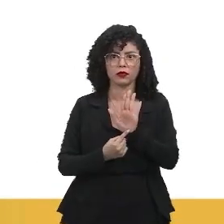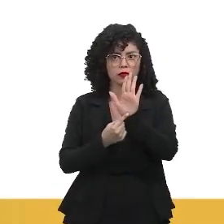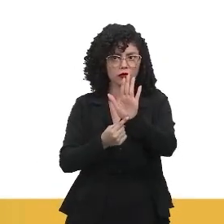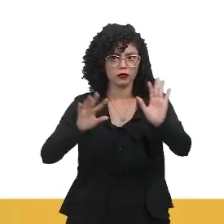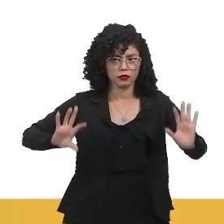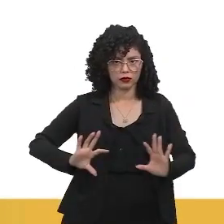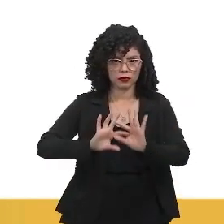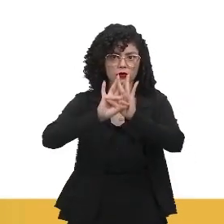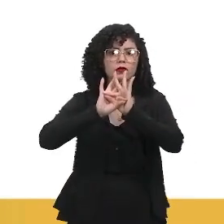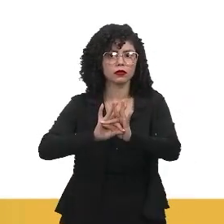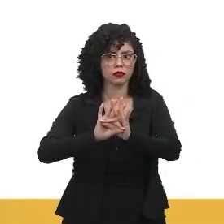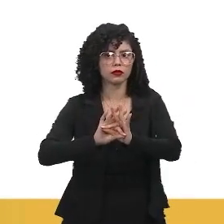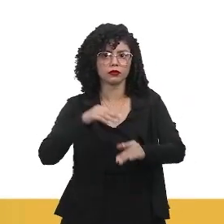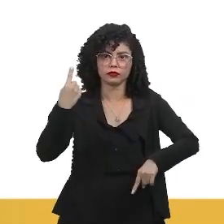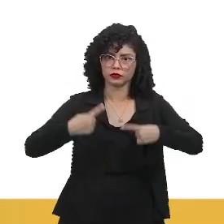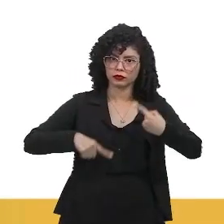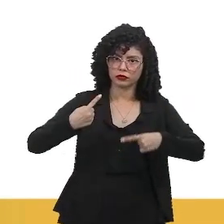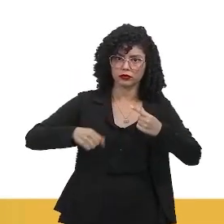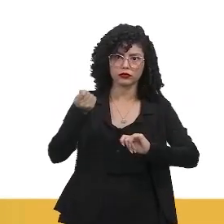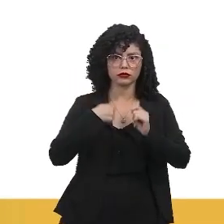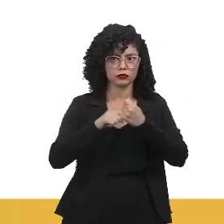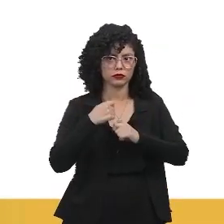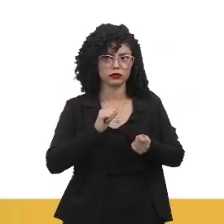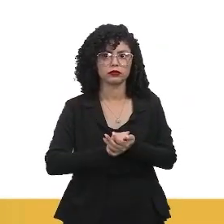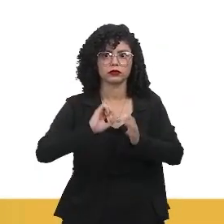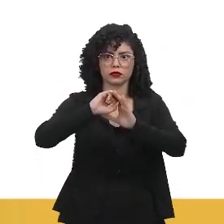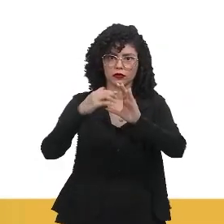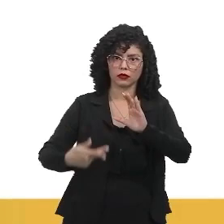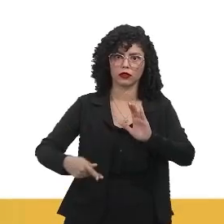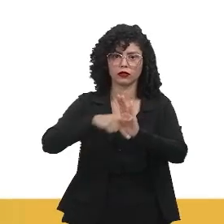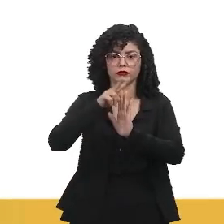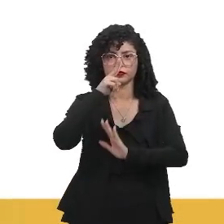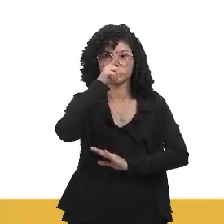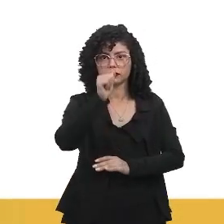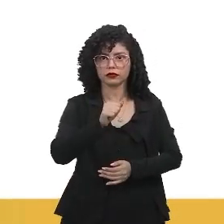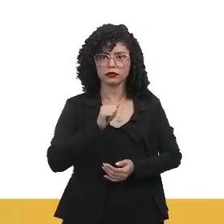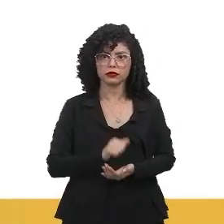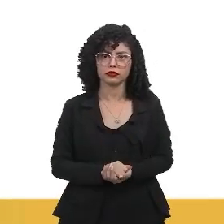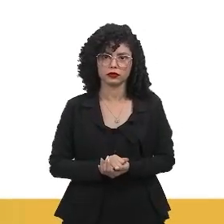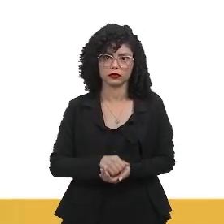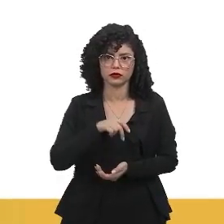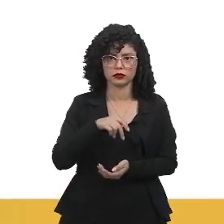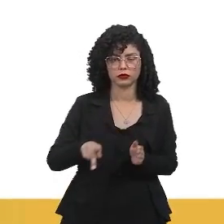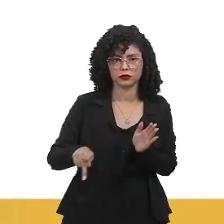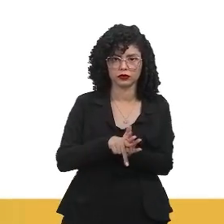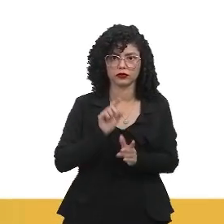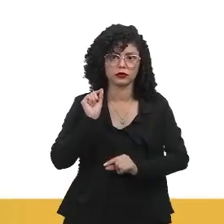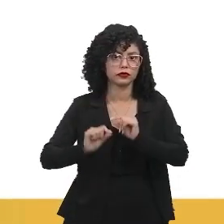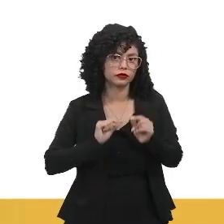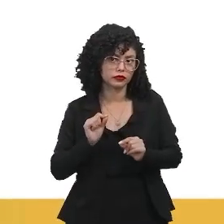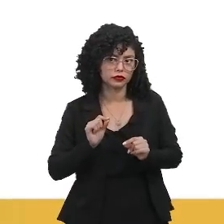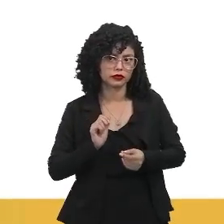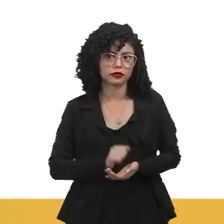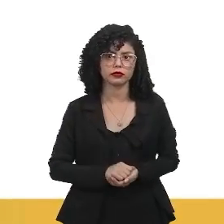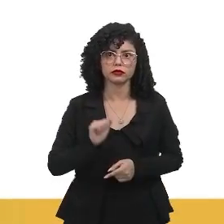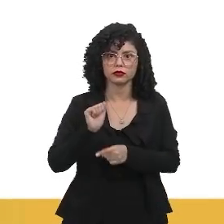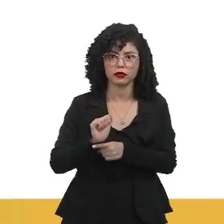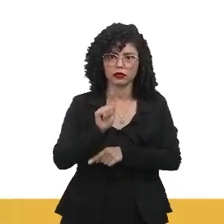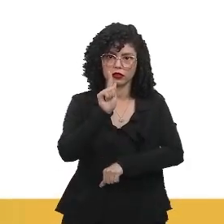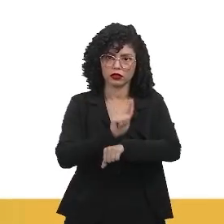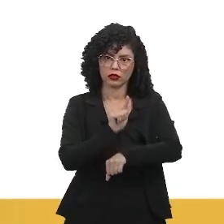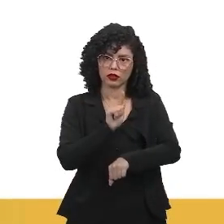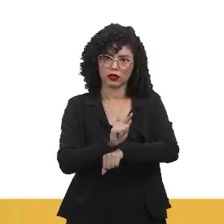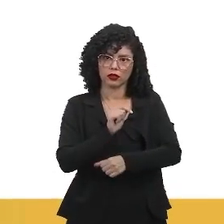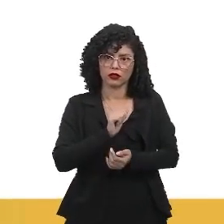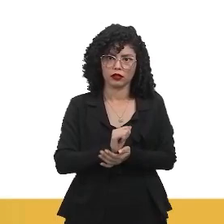texto apresenta uma relação de cálculo político-econômico que caracteriza o poder punitivo por meio da. Letra A, gestão